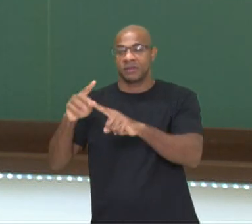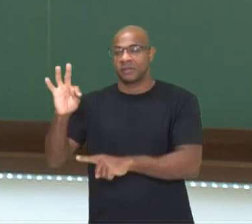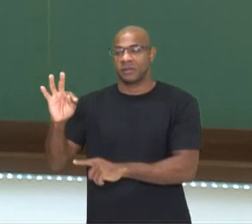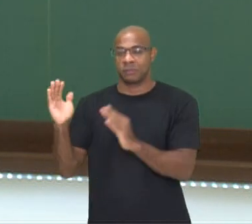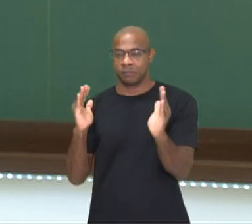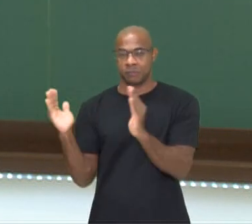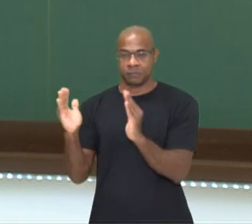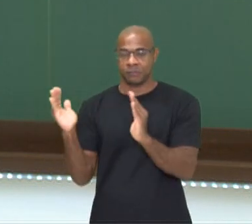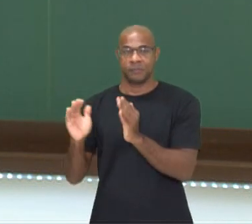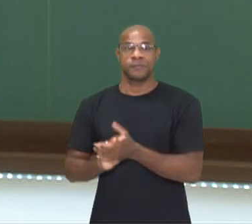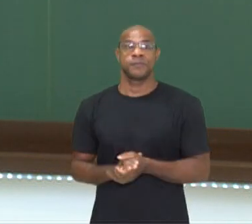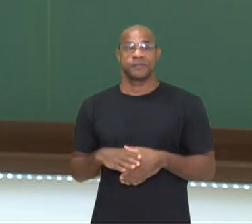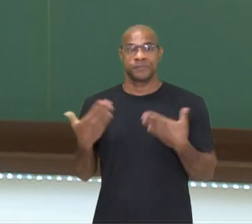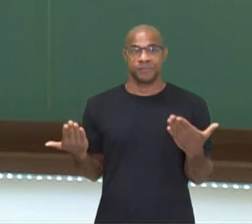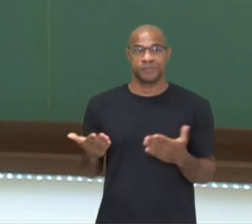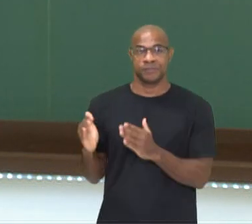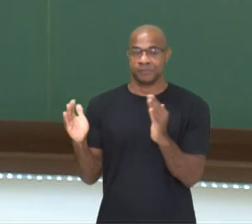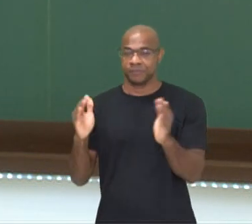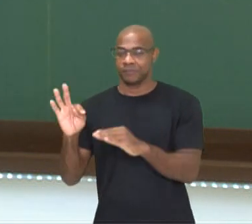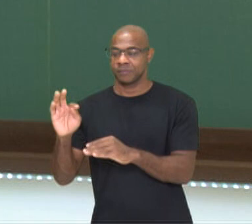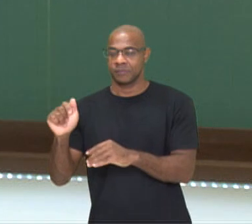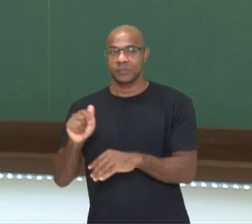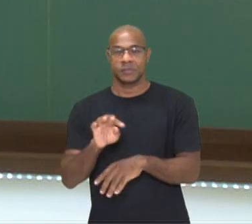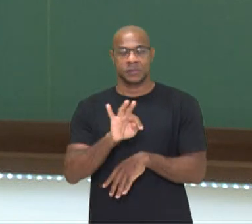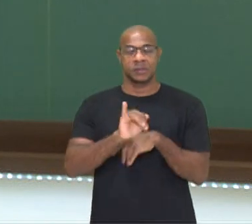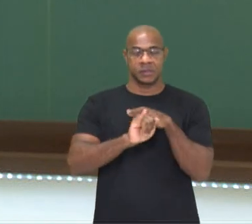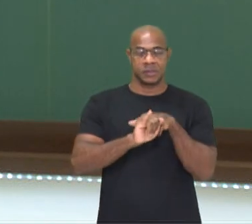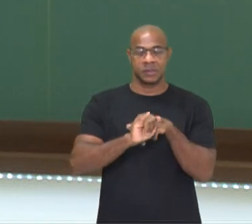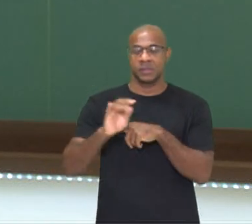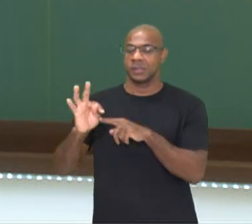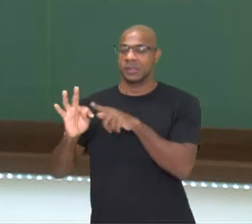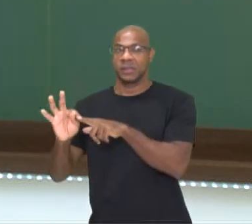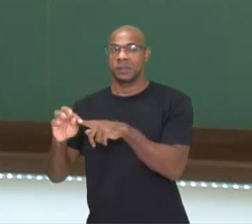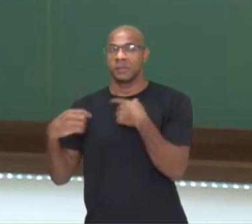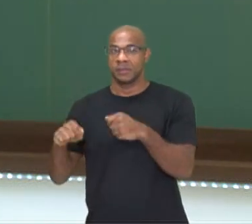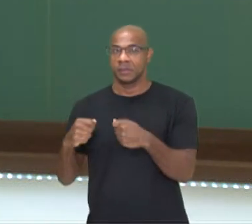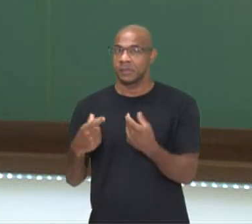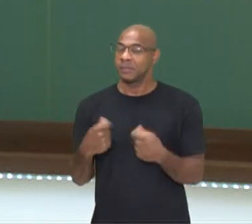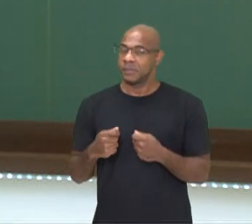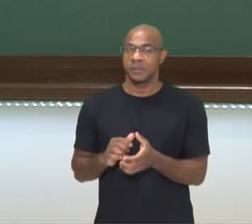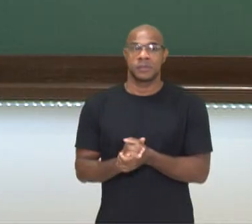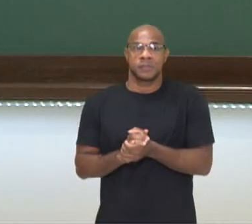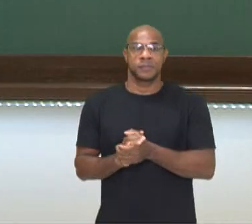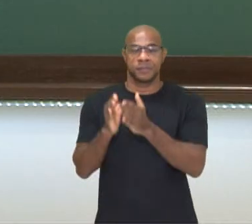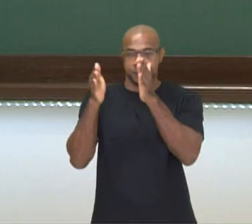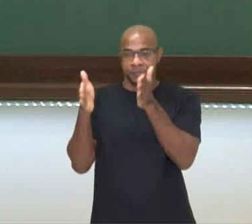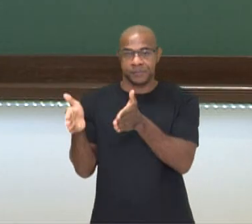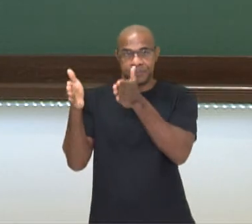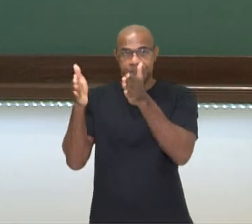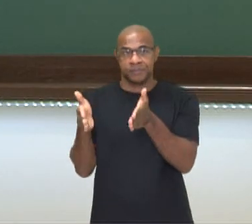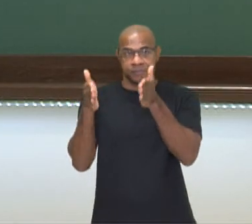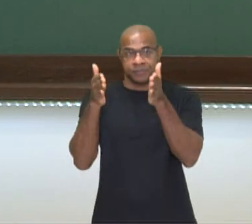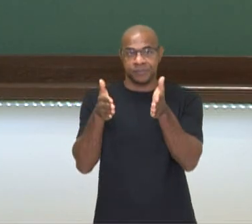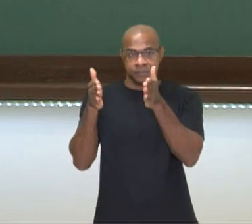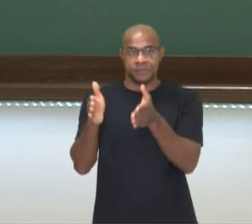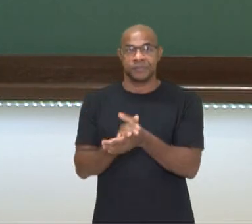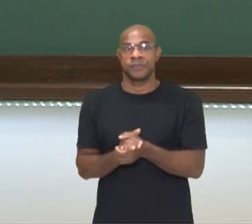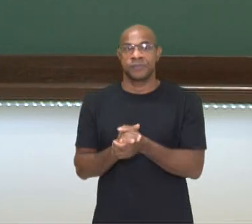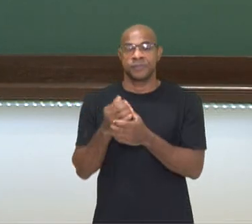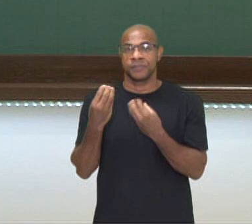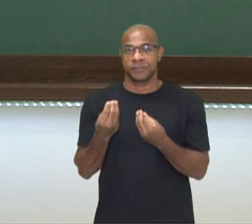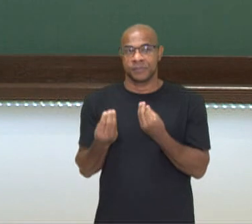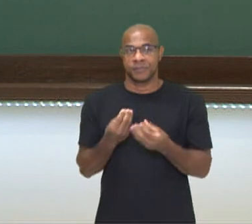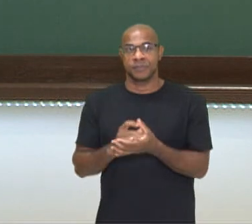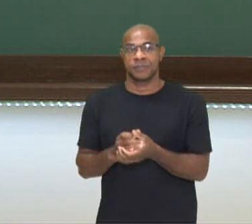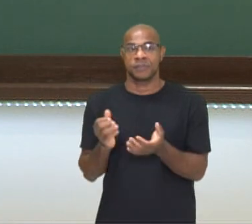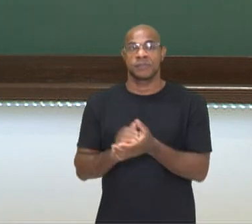tempo, certo? Esse tempo e essa taxa, eles têm que estar na mesma unidade unidade, né? Se, por